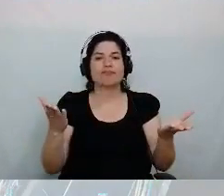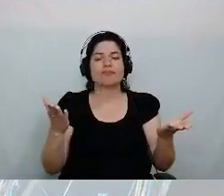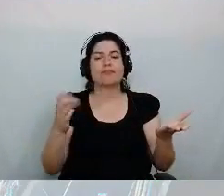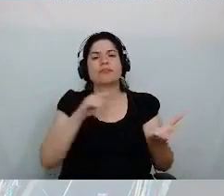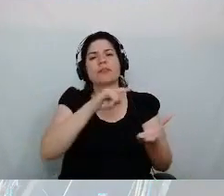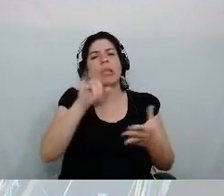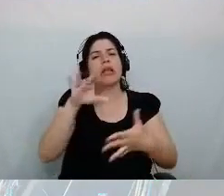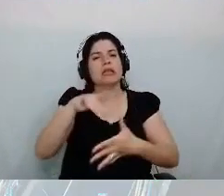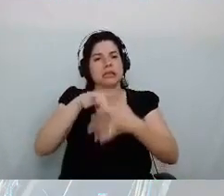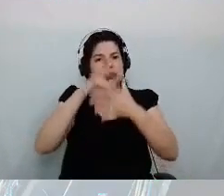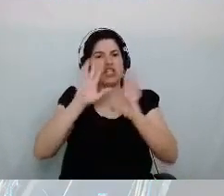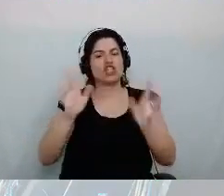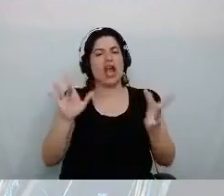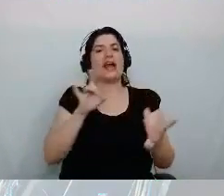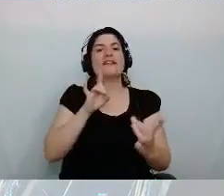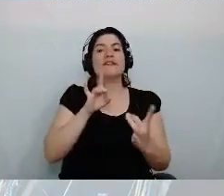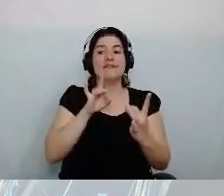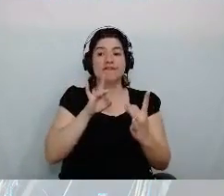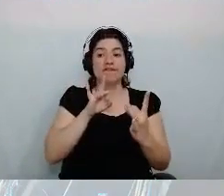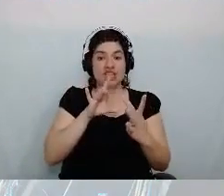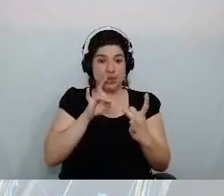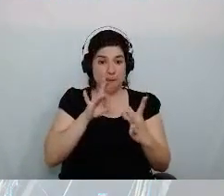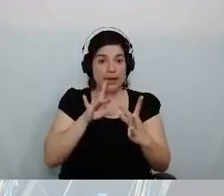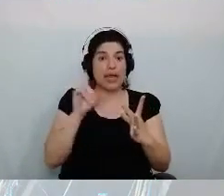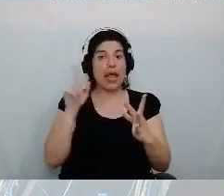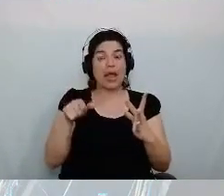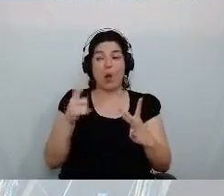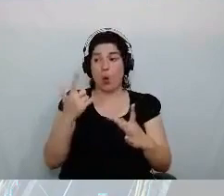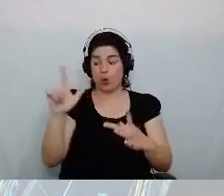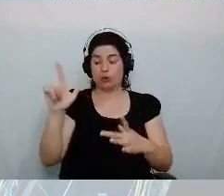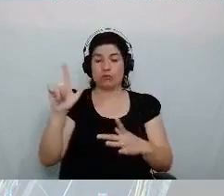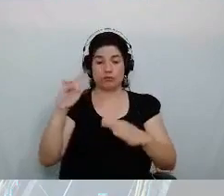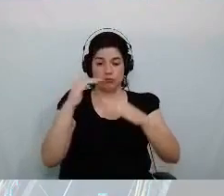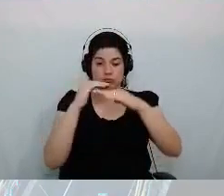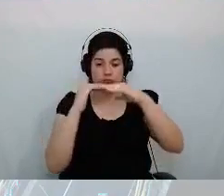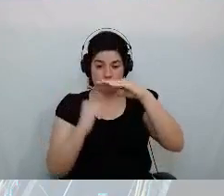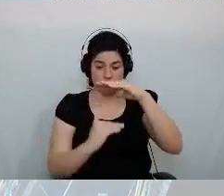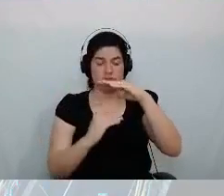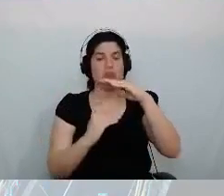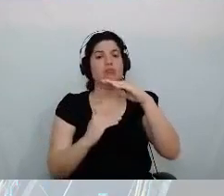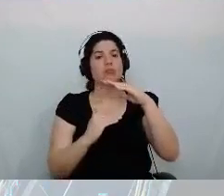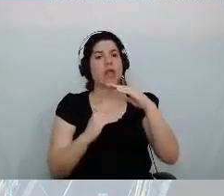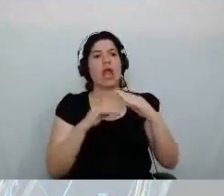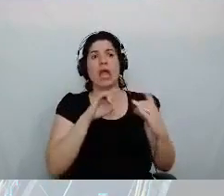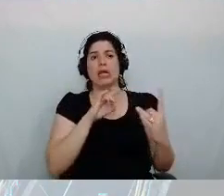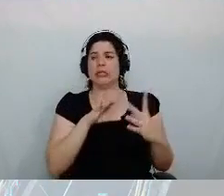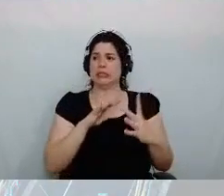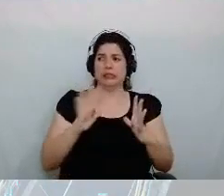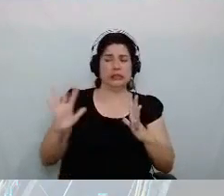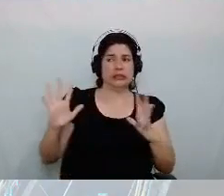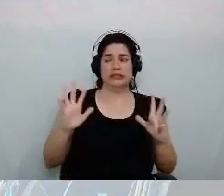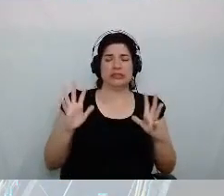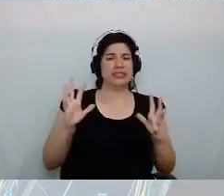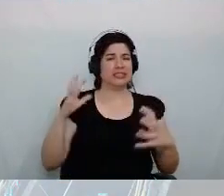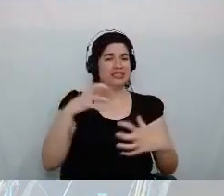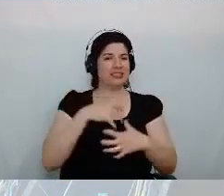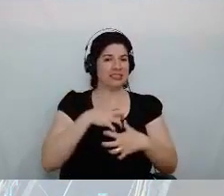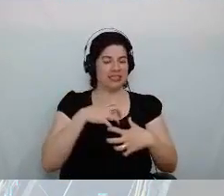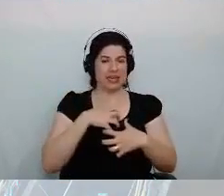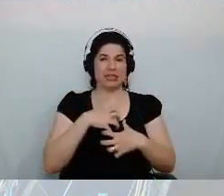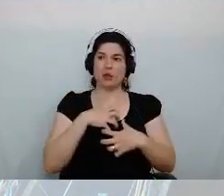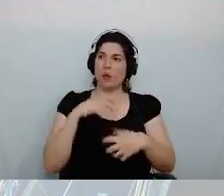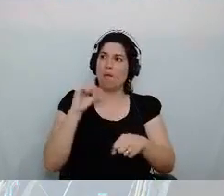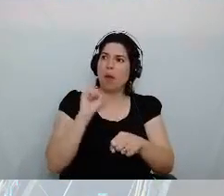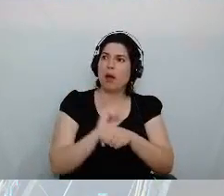foi dar um feedback para um liderado e o liderado foi todo reativo, sabe? E parou e quis